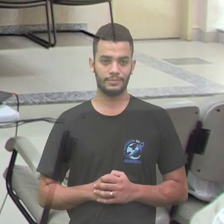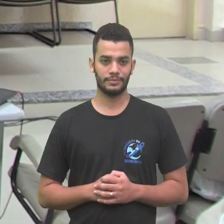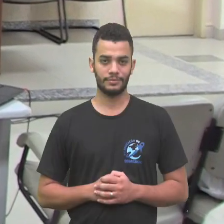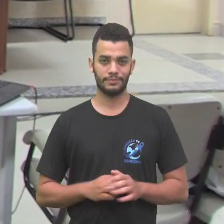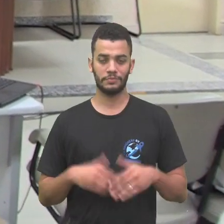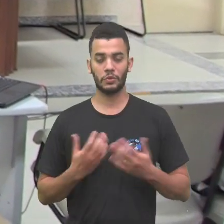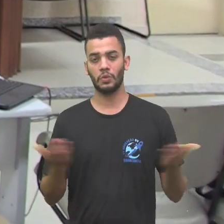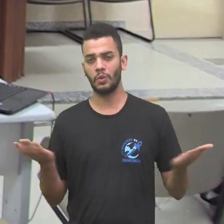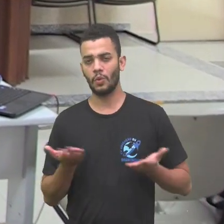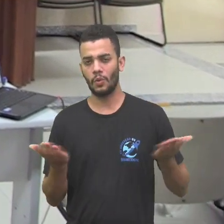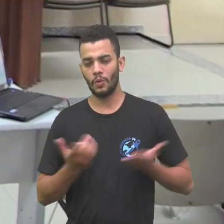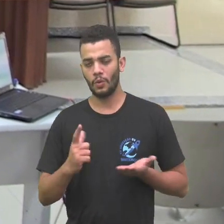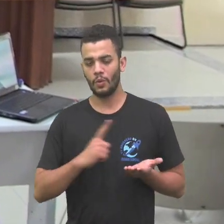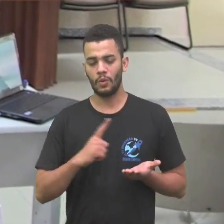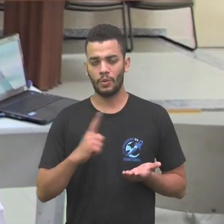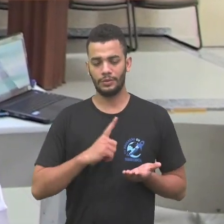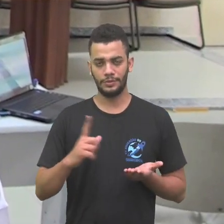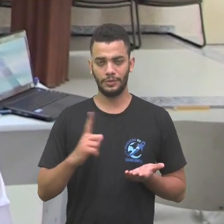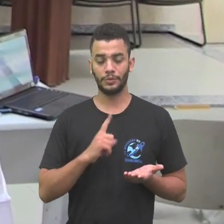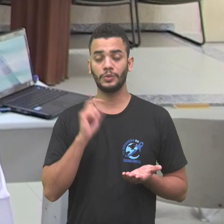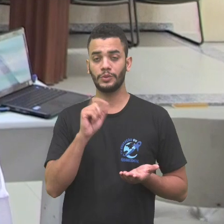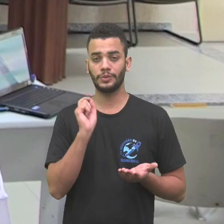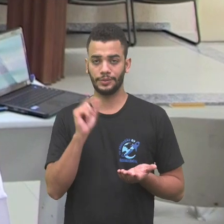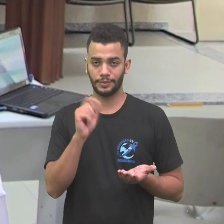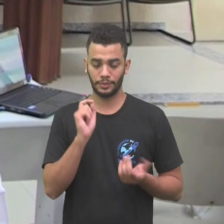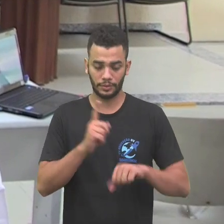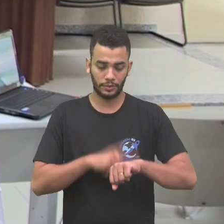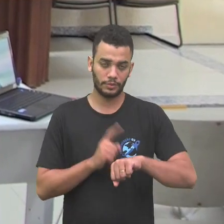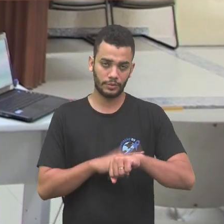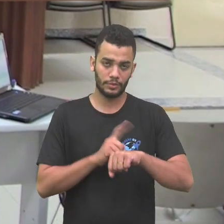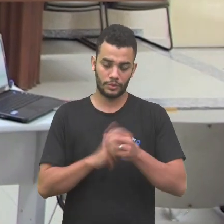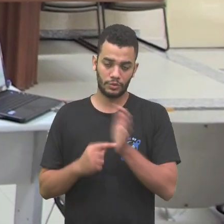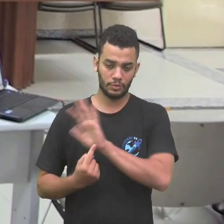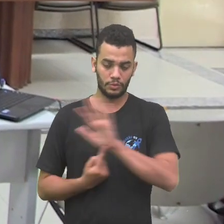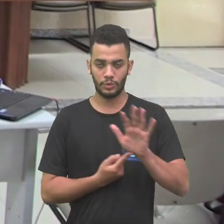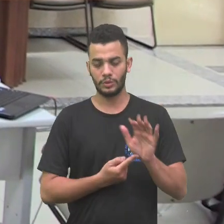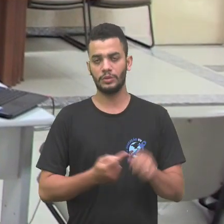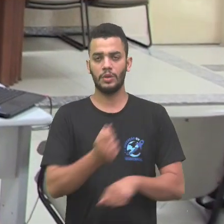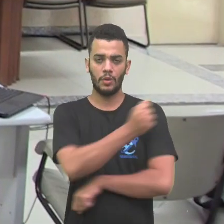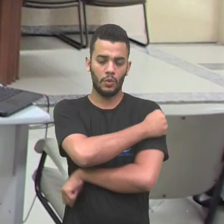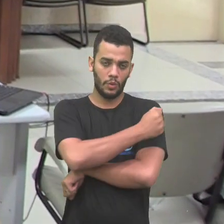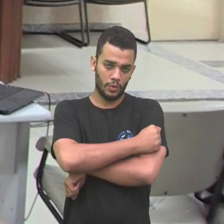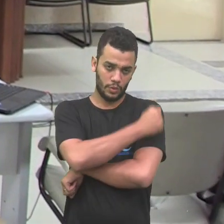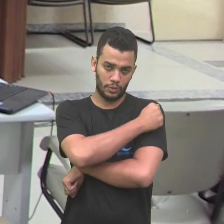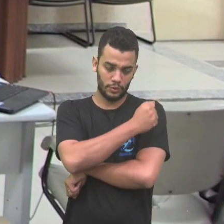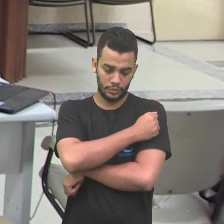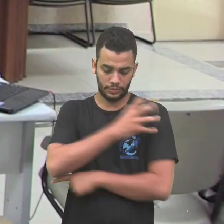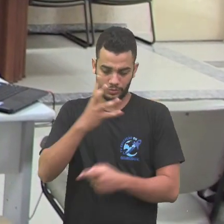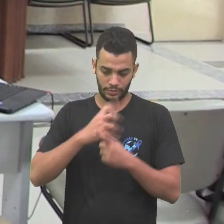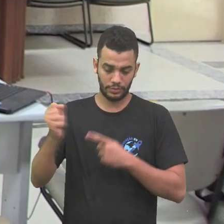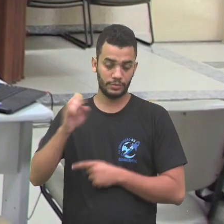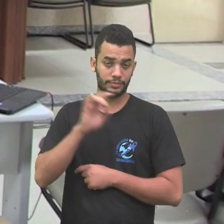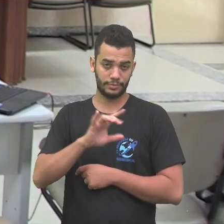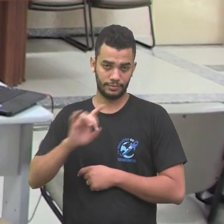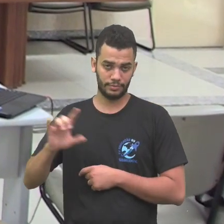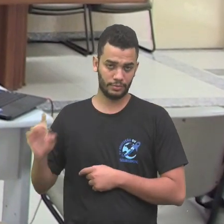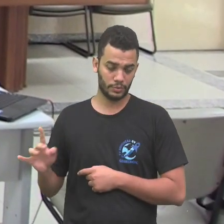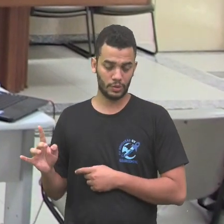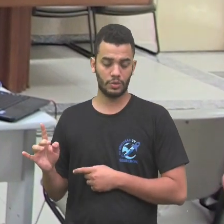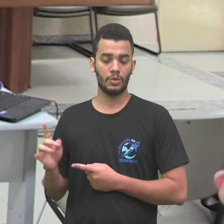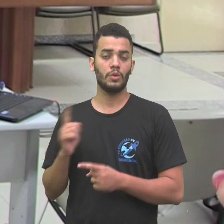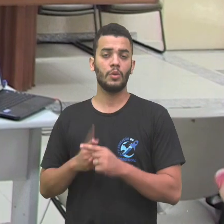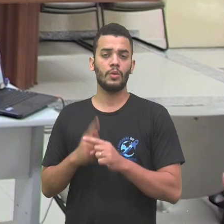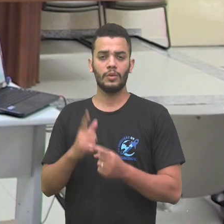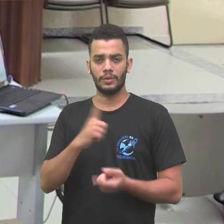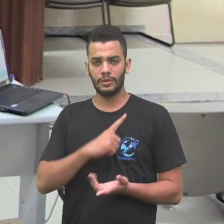hoje fazendo a premiação para mostrarmos a qualidade do investimento que foi feito no município com as 300 mesas